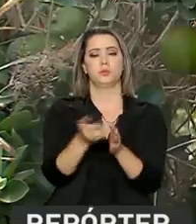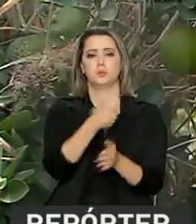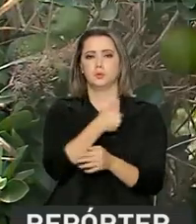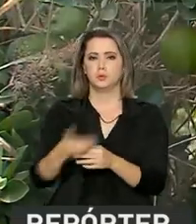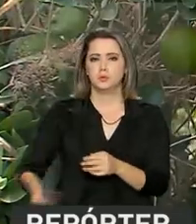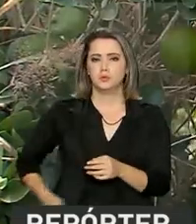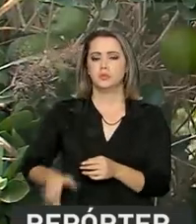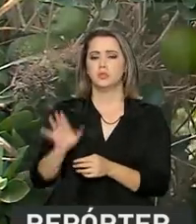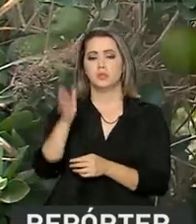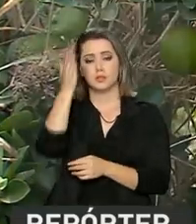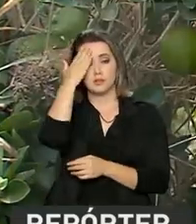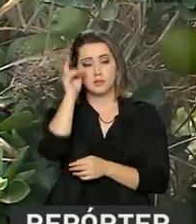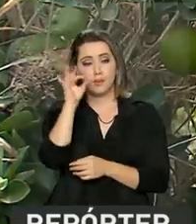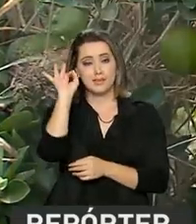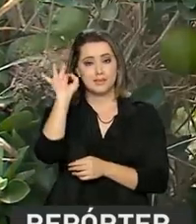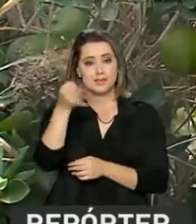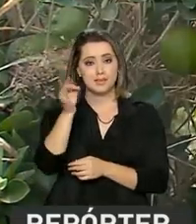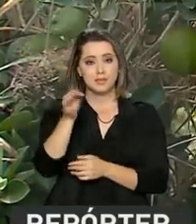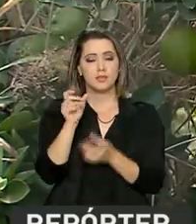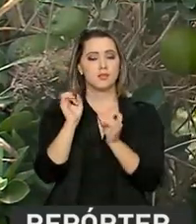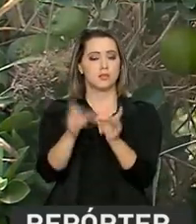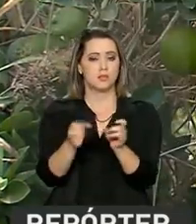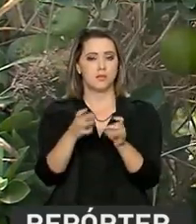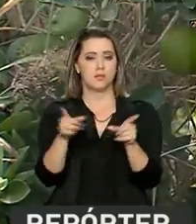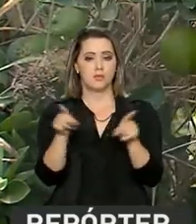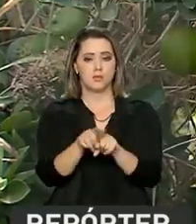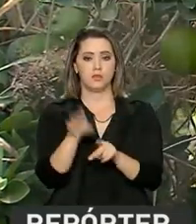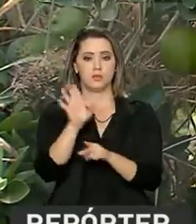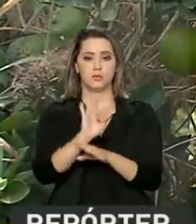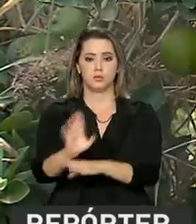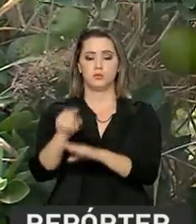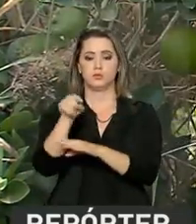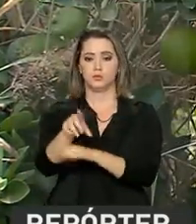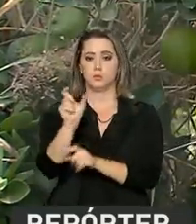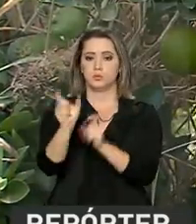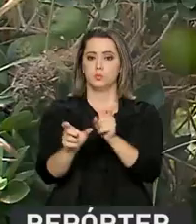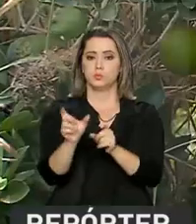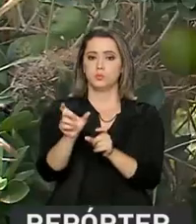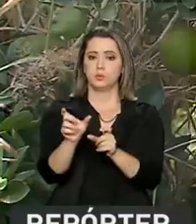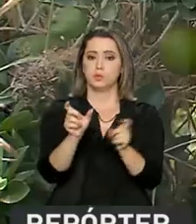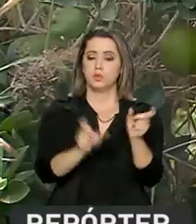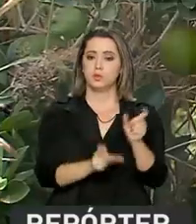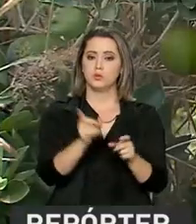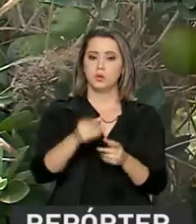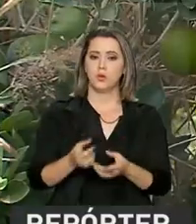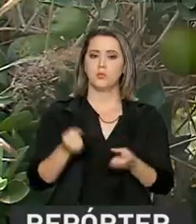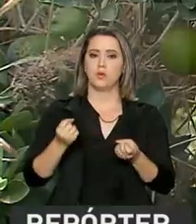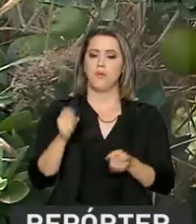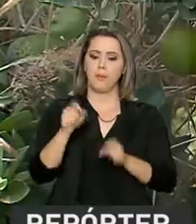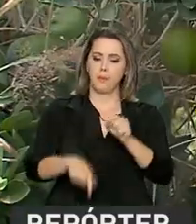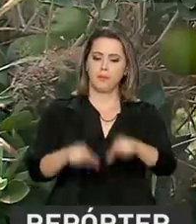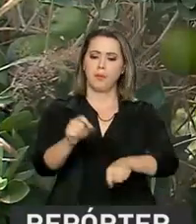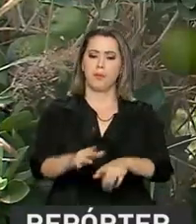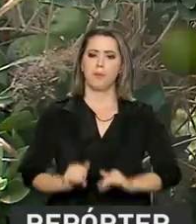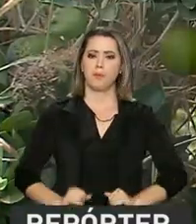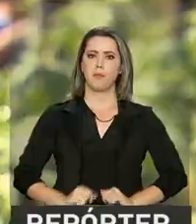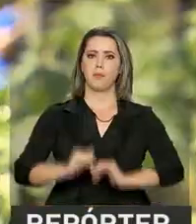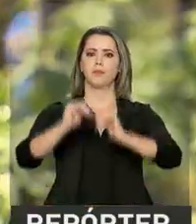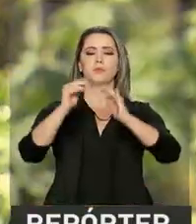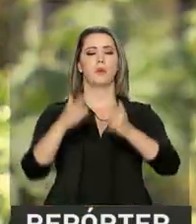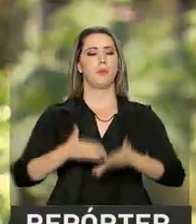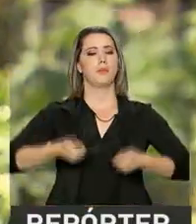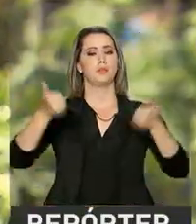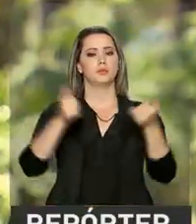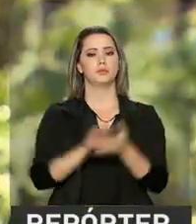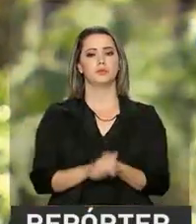tem a garantia da comercialização da produção O que ajuda o agricultor a produzir cada vez mais e melhor